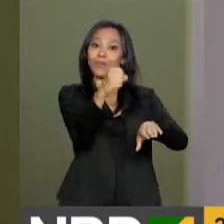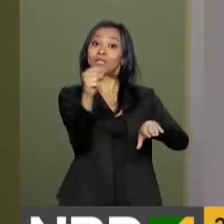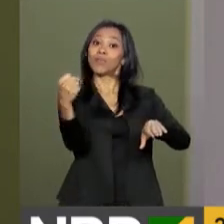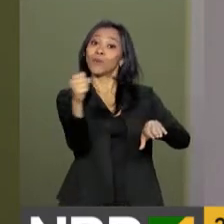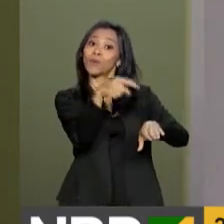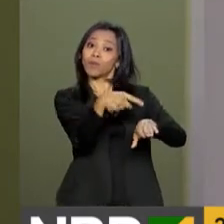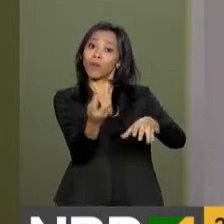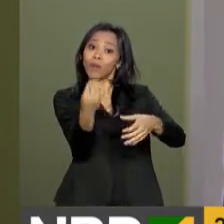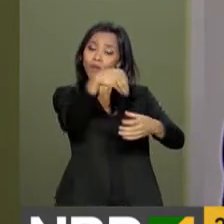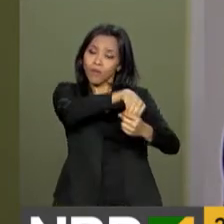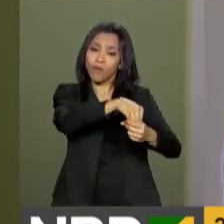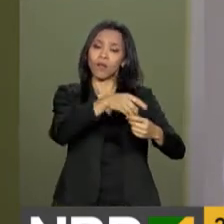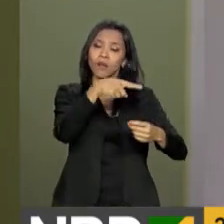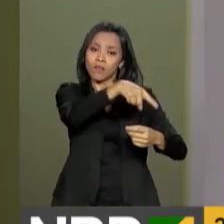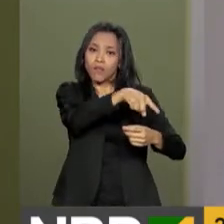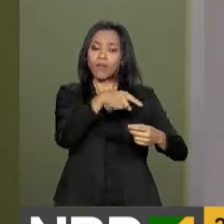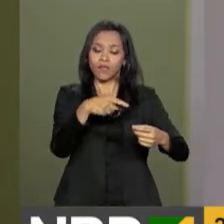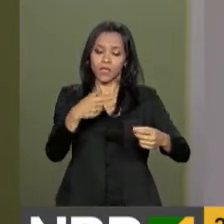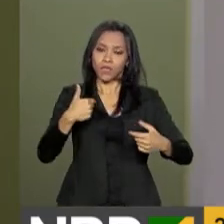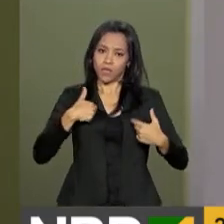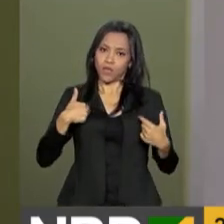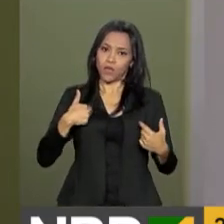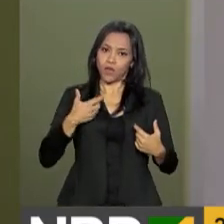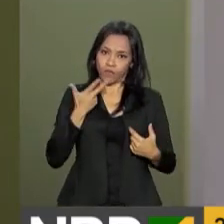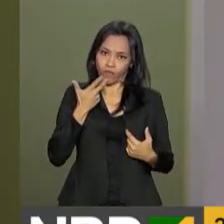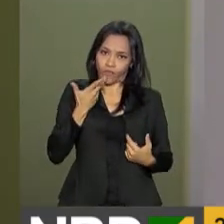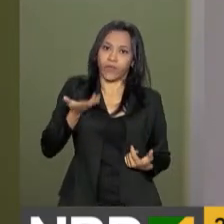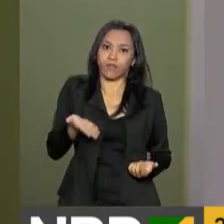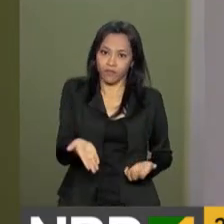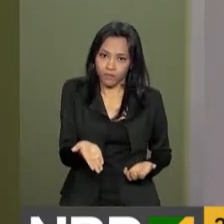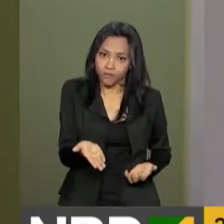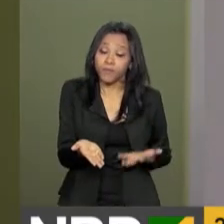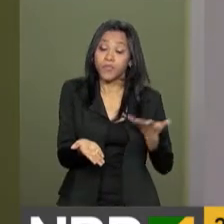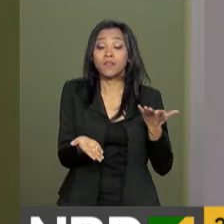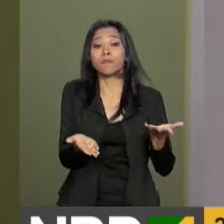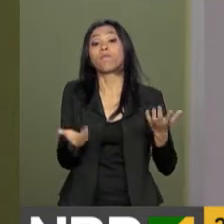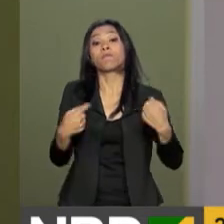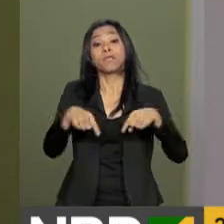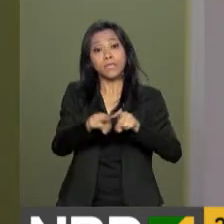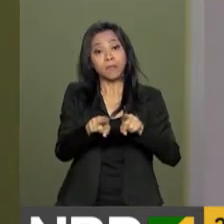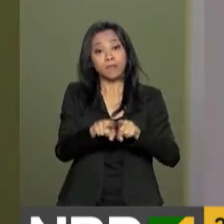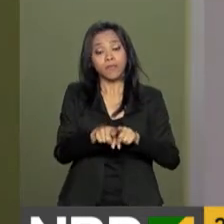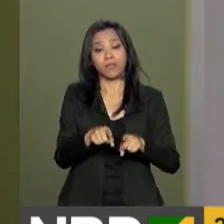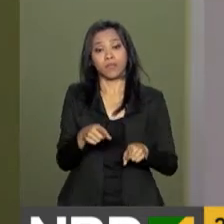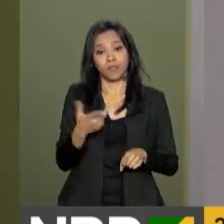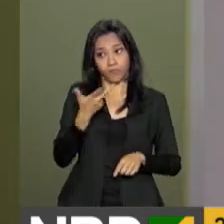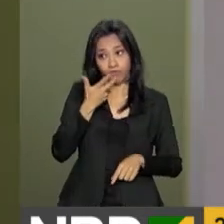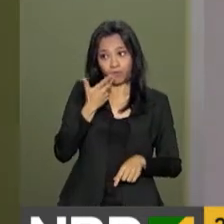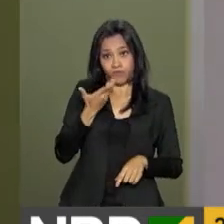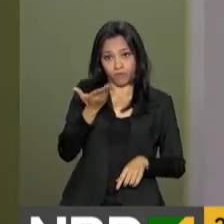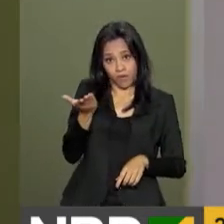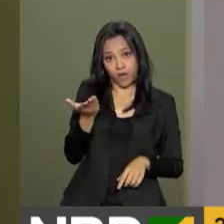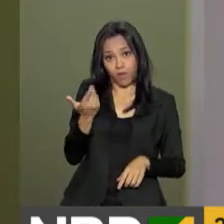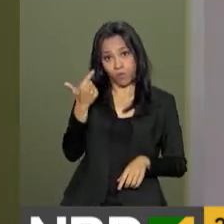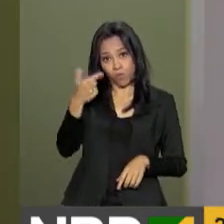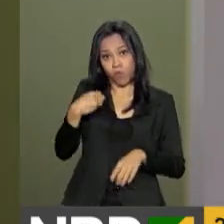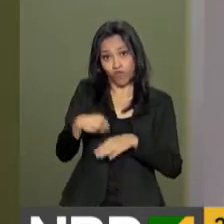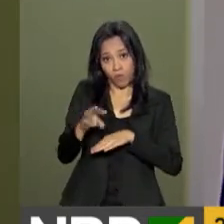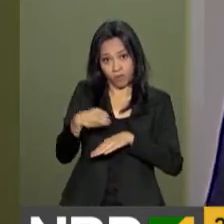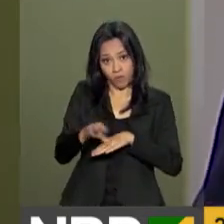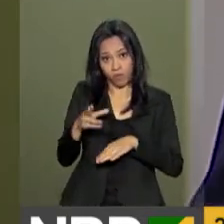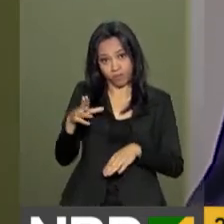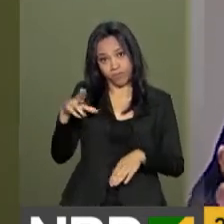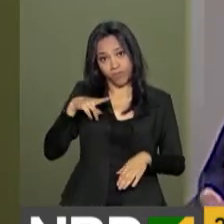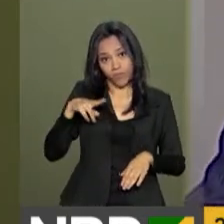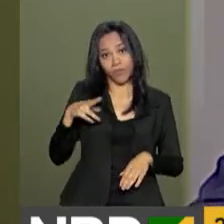esculpir a detecção que acabei é dimensionar e foi também confesso para dar um dado pessoal o que me